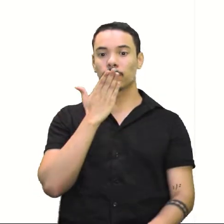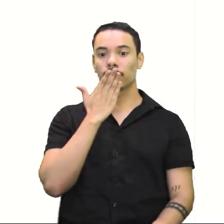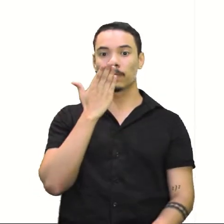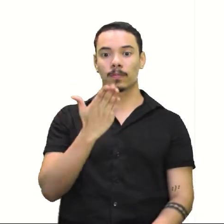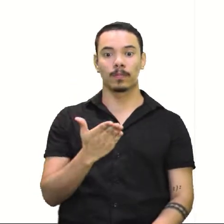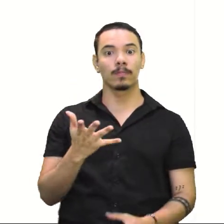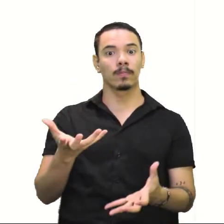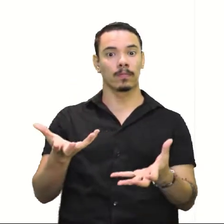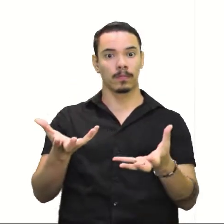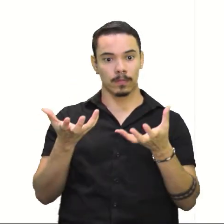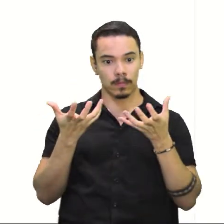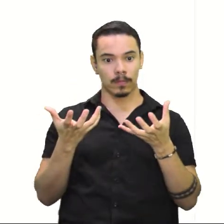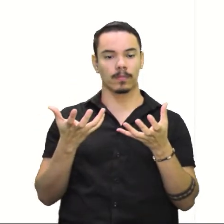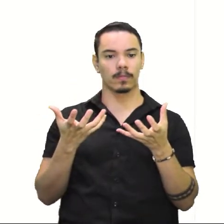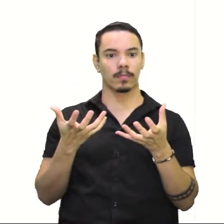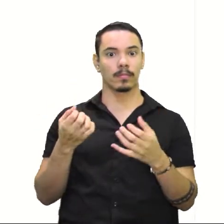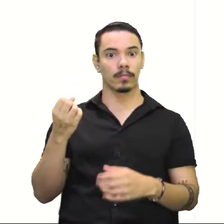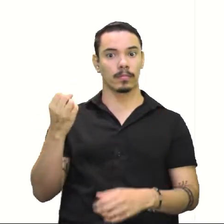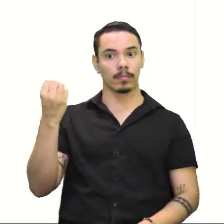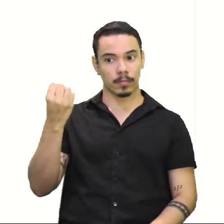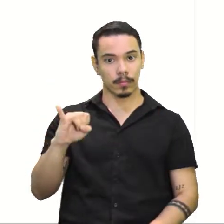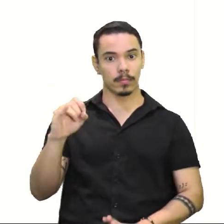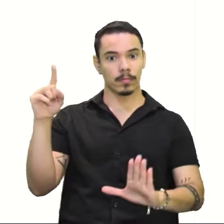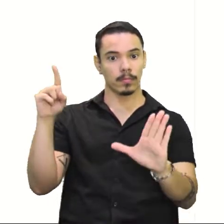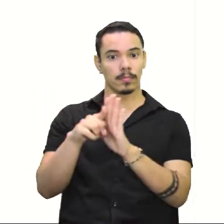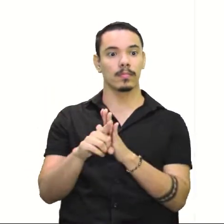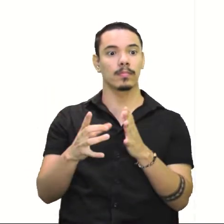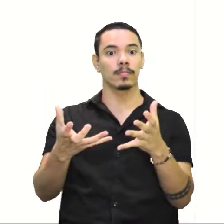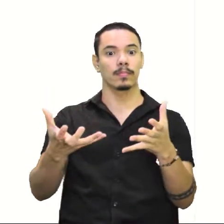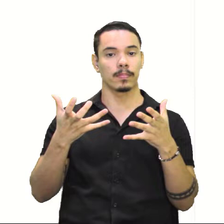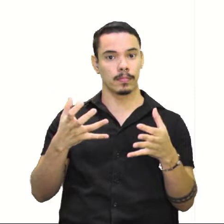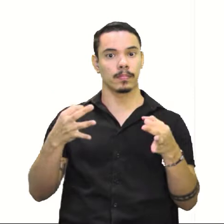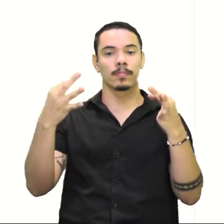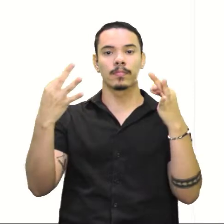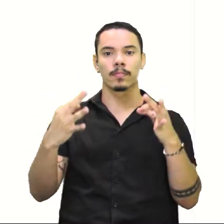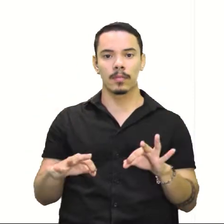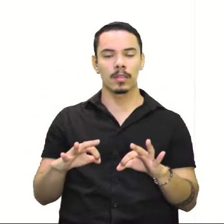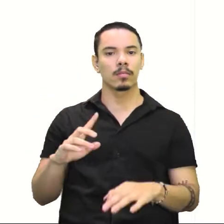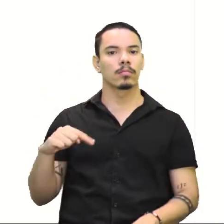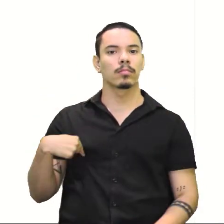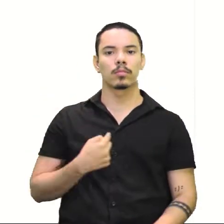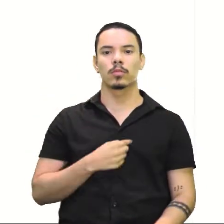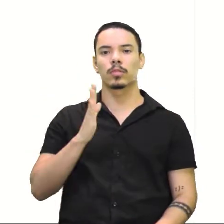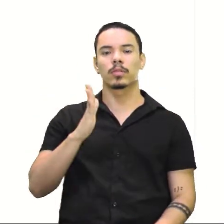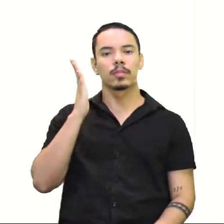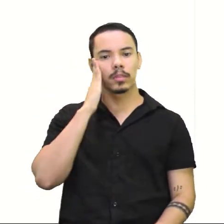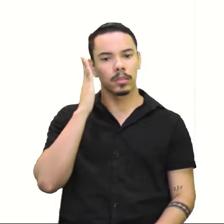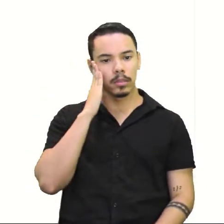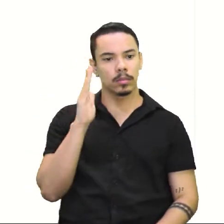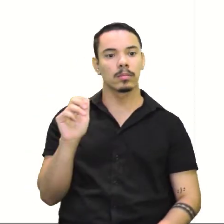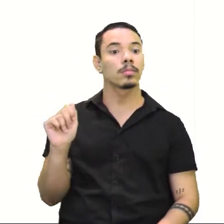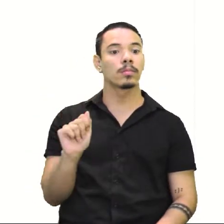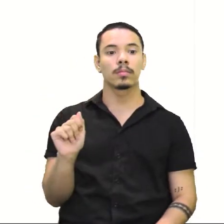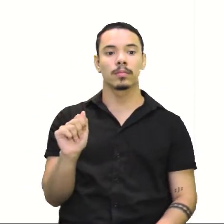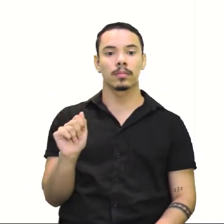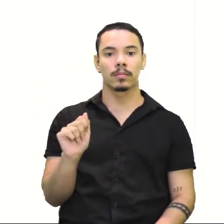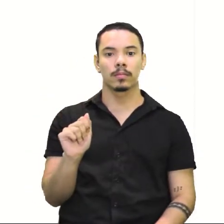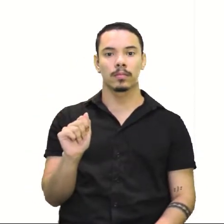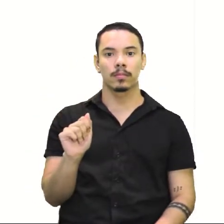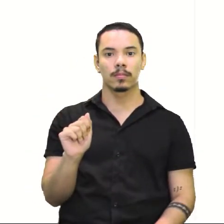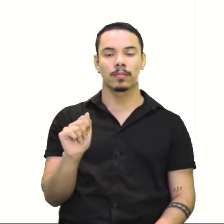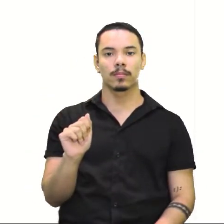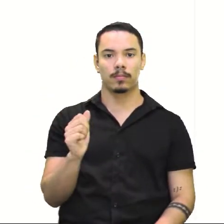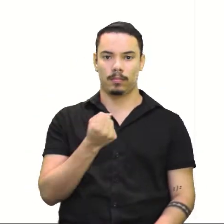sejam iguais, né? Se ele quer que sejam iguais, afirma essa igualdade, a gente já sabe que o meu A vai valer? O A vale